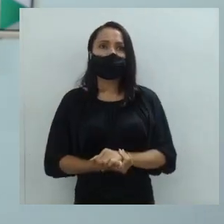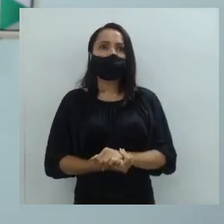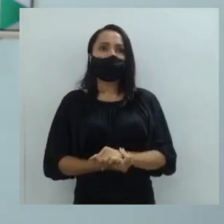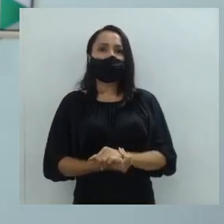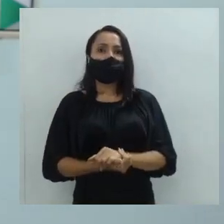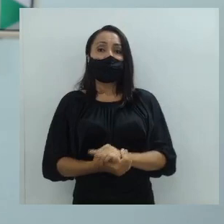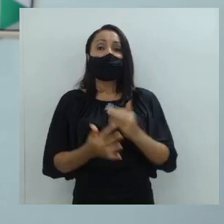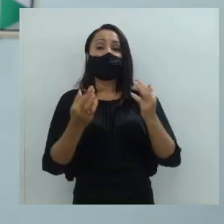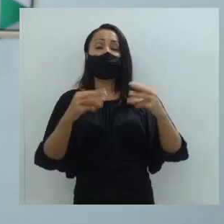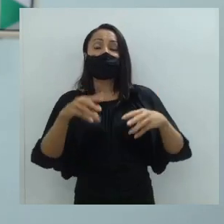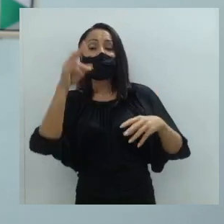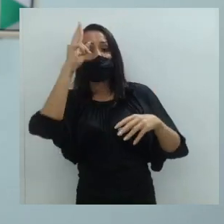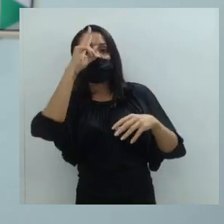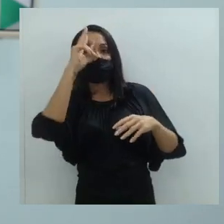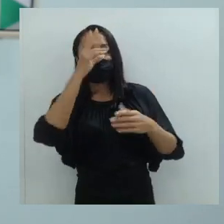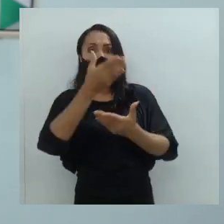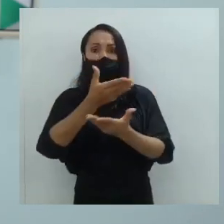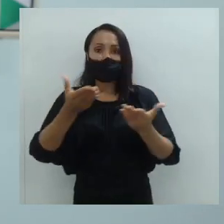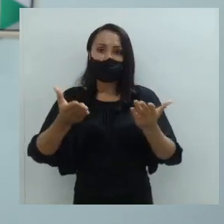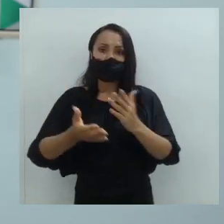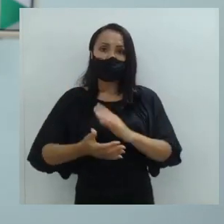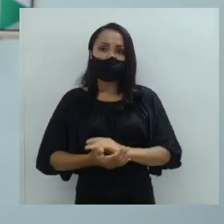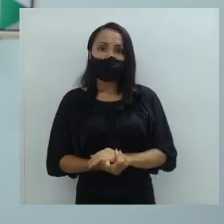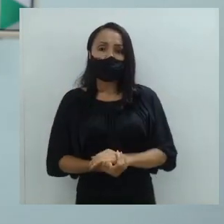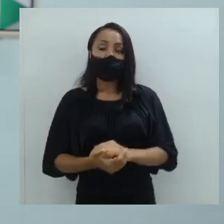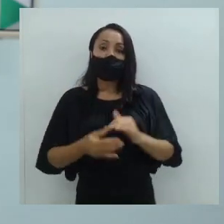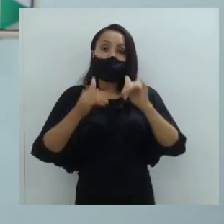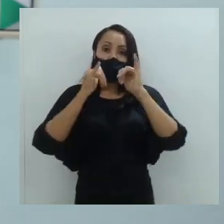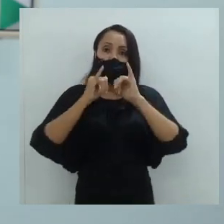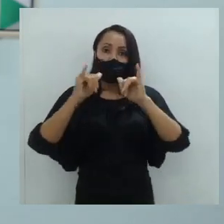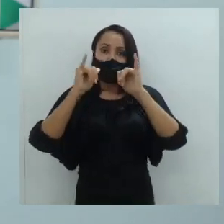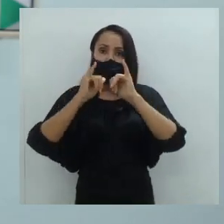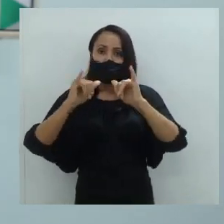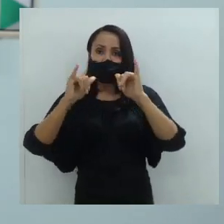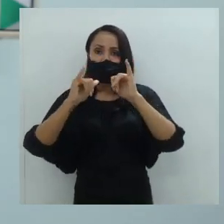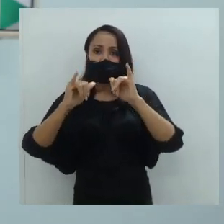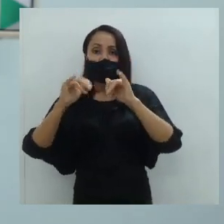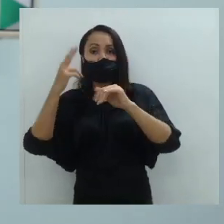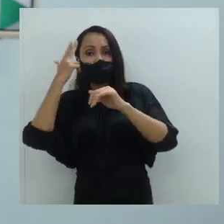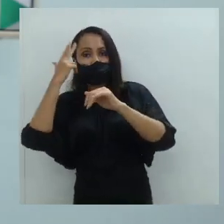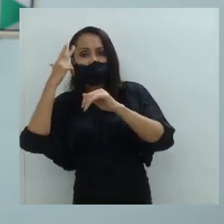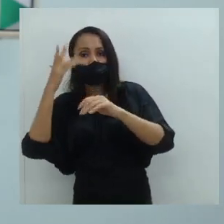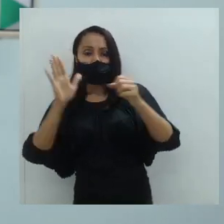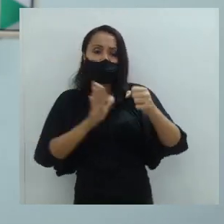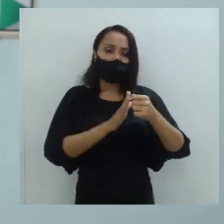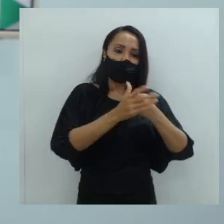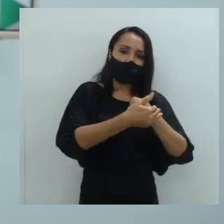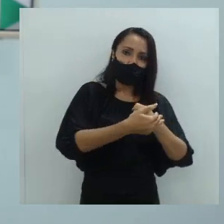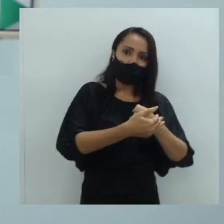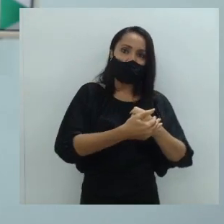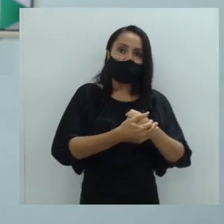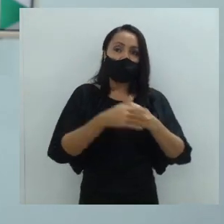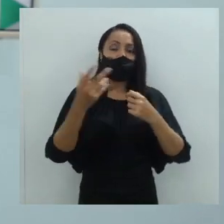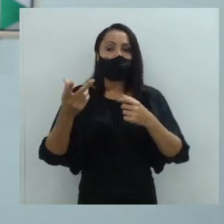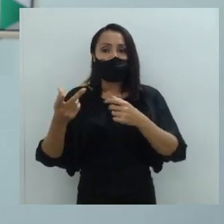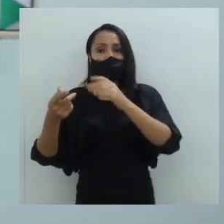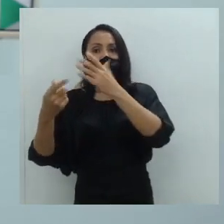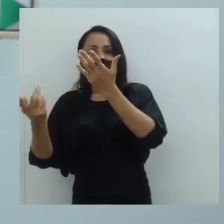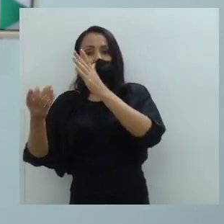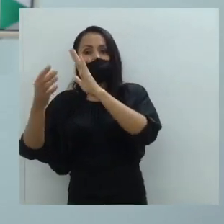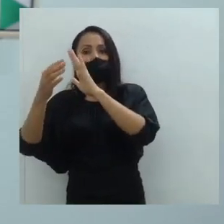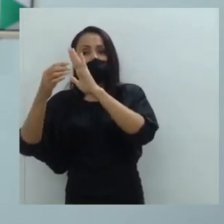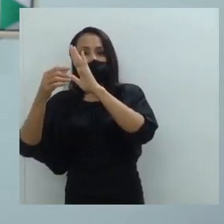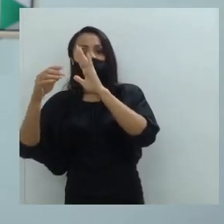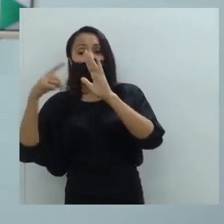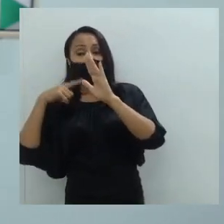finalizo lembrando a vocês as seguintes questões. Informações explícitas e implícitas. O explícito é o dito. O